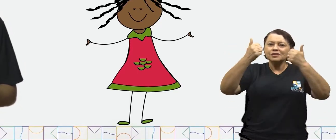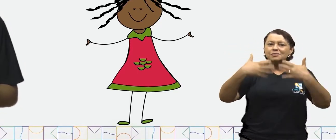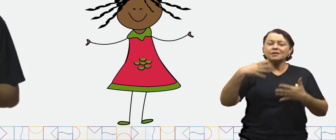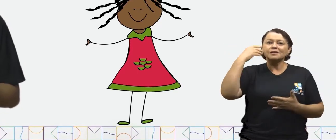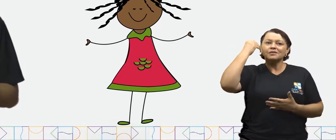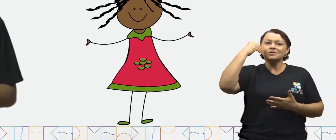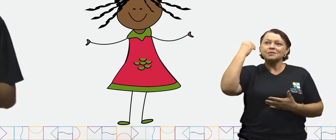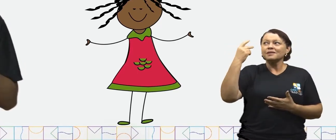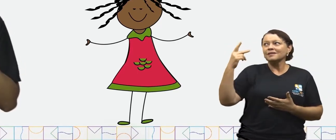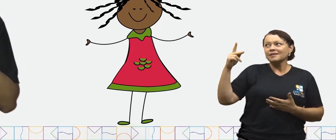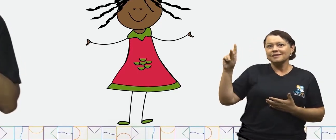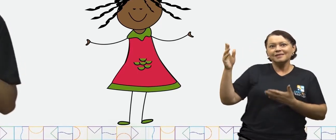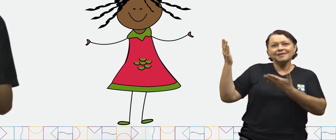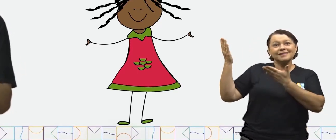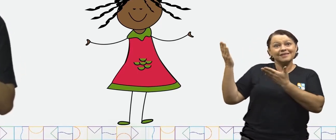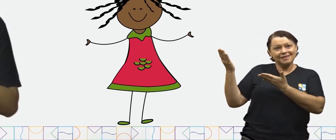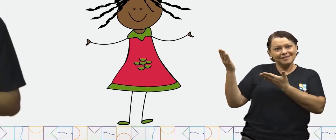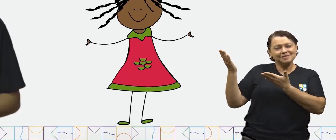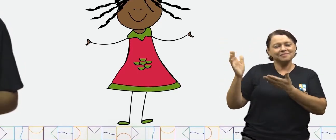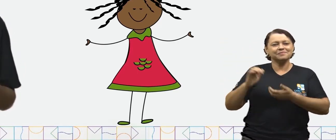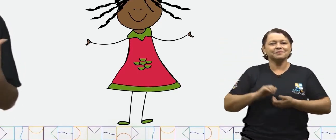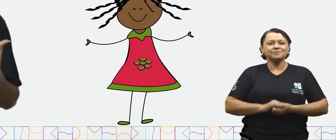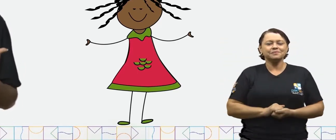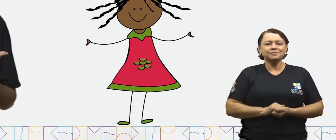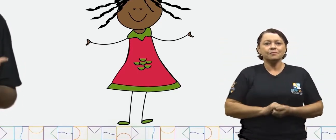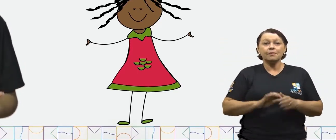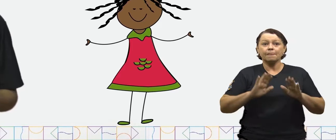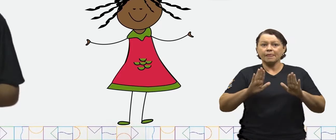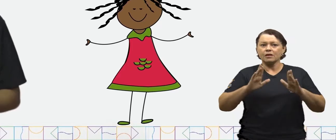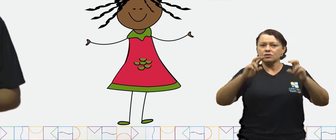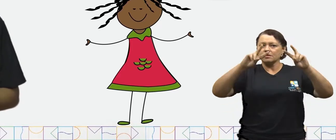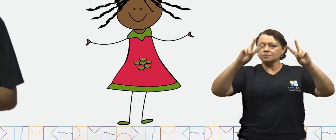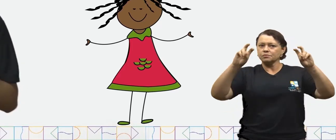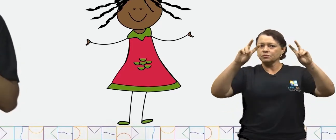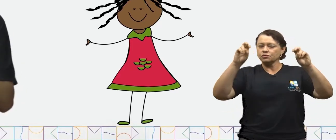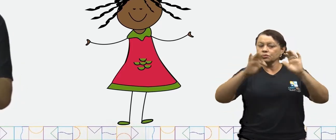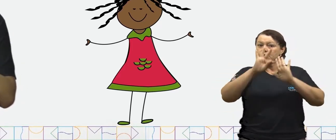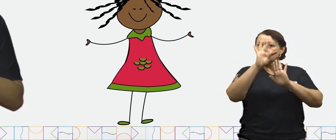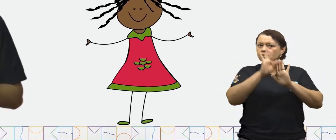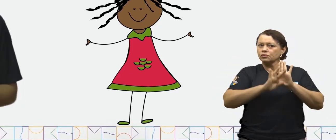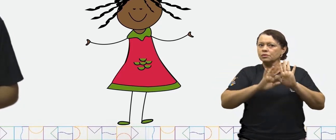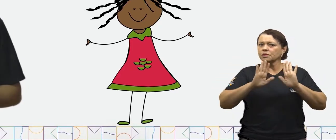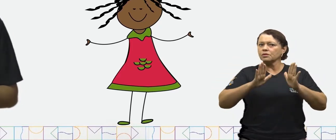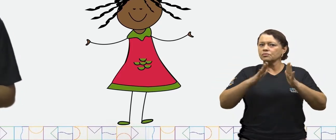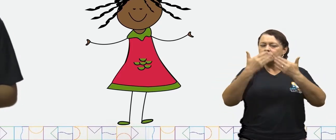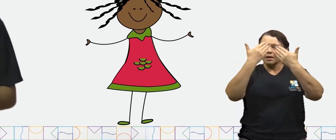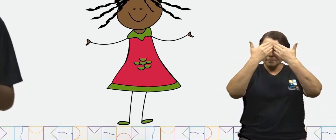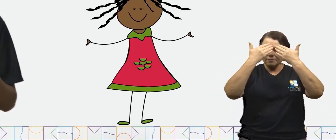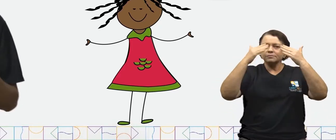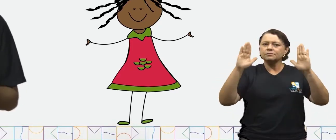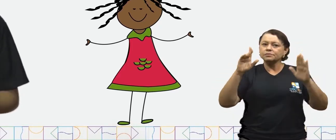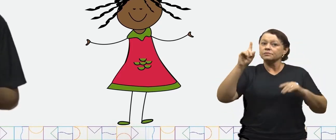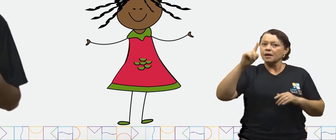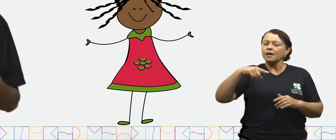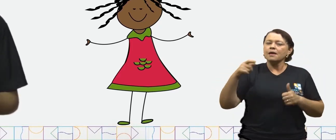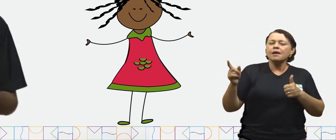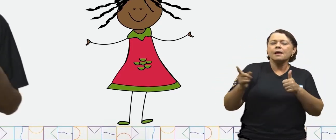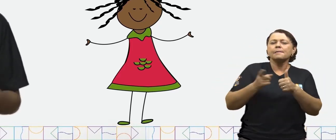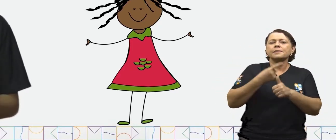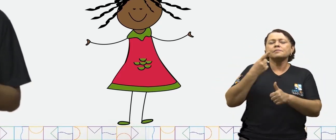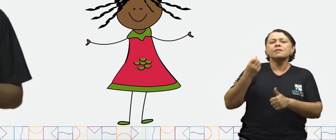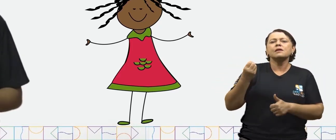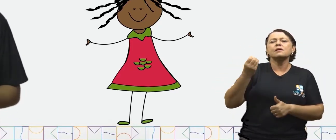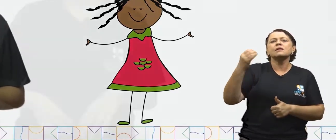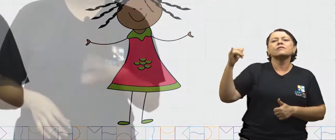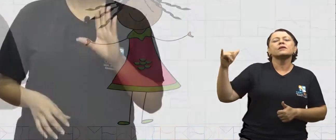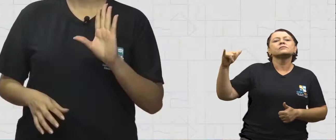experiência. Como o título do texto já deixa bem claro, essa experiência será sobre a primeira viagem